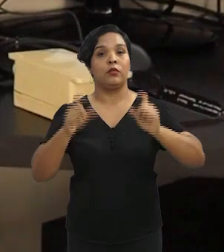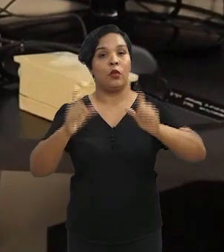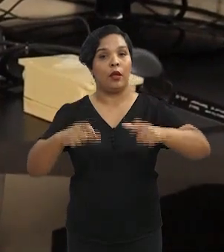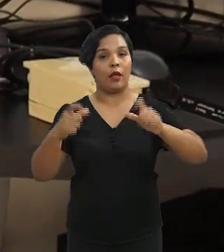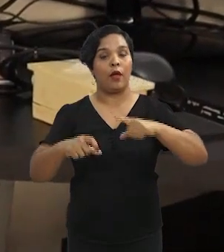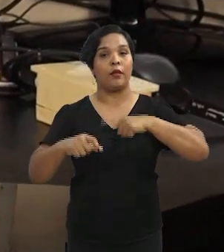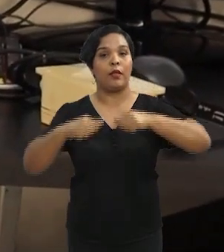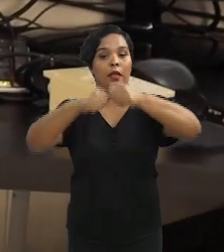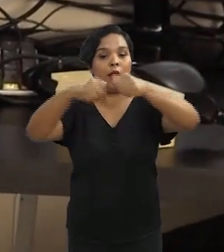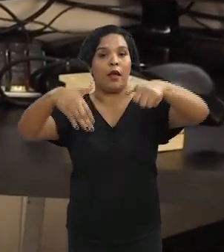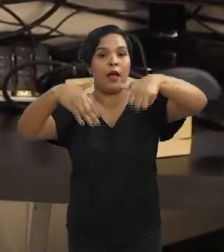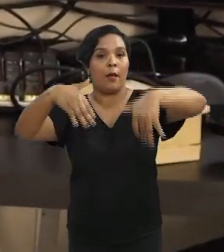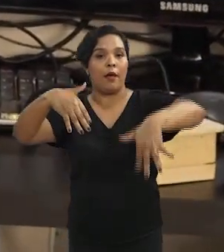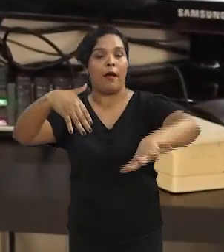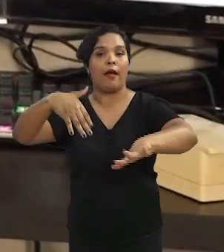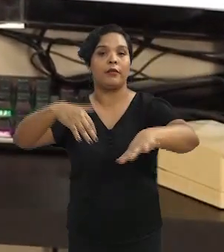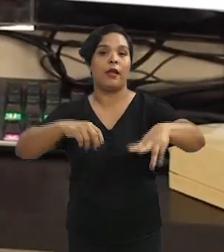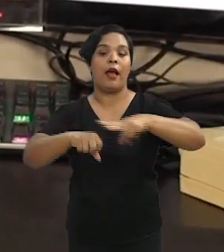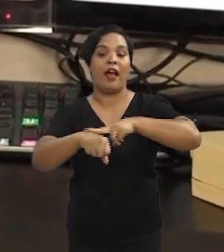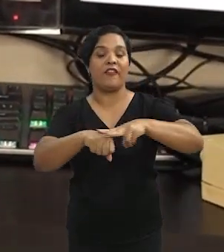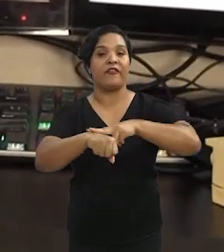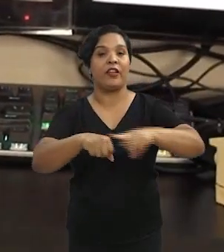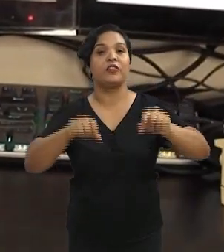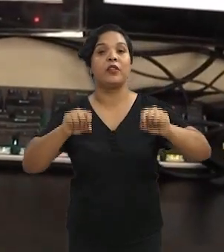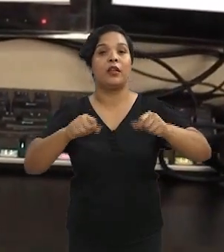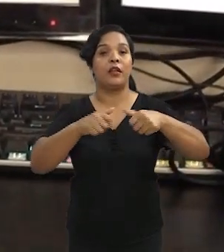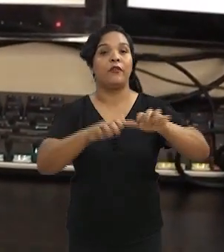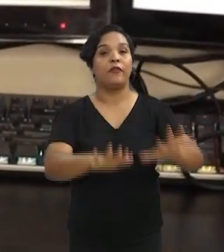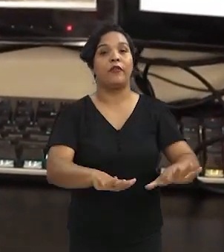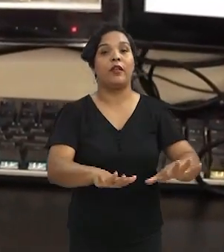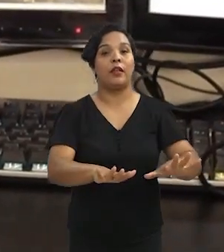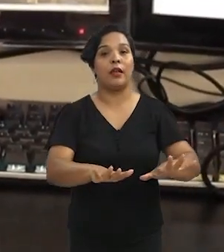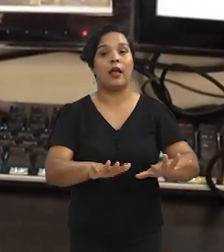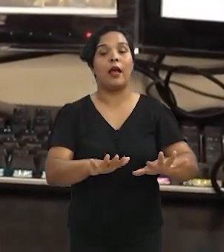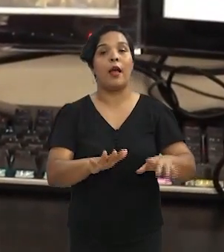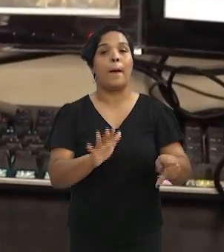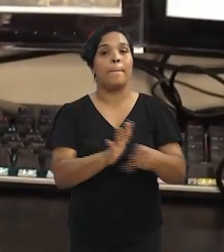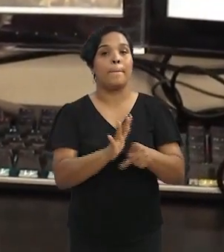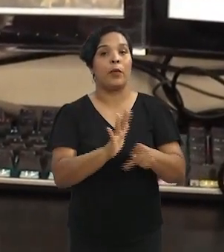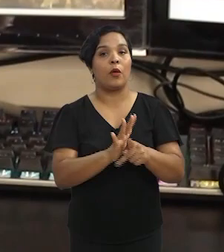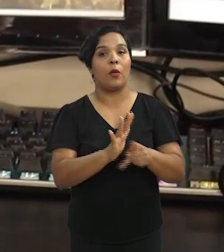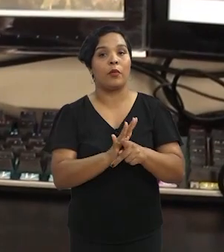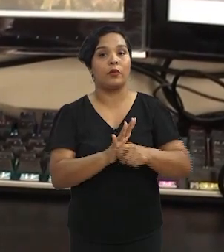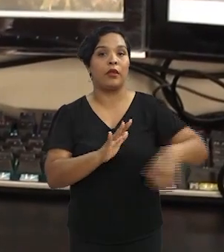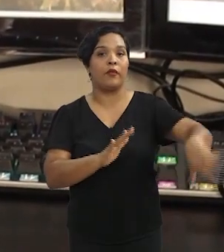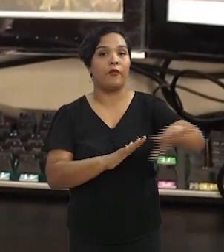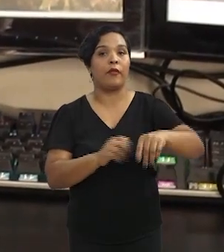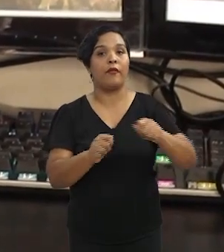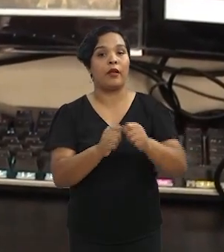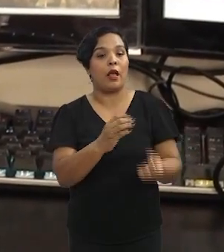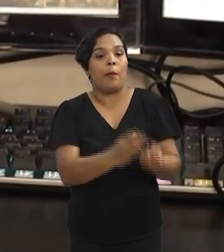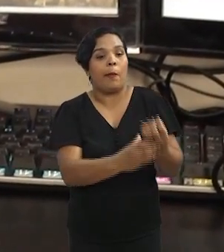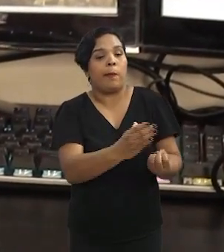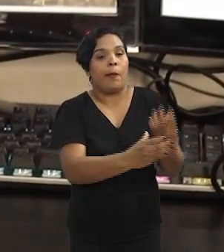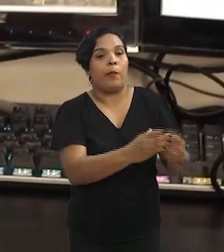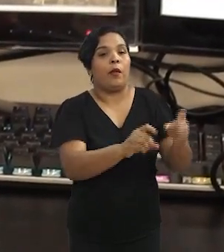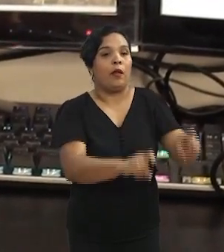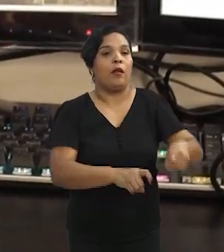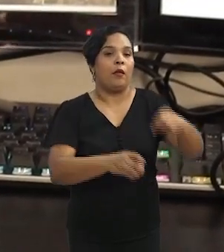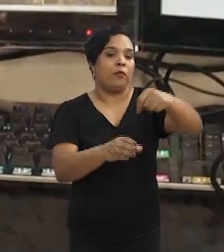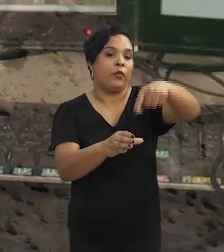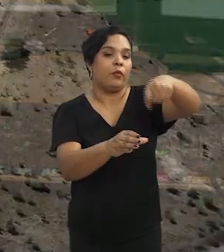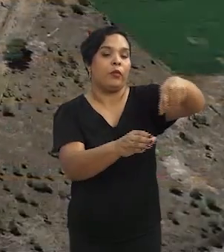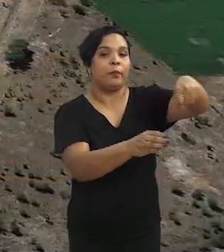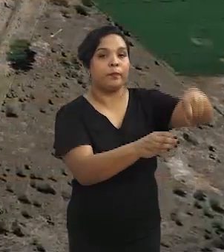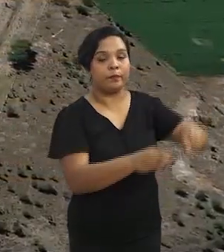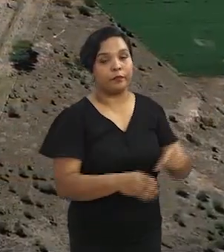Seraíma, onde temos a barragem, essa parte verdinha aqui, onde fica as propriedades, né, os colonos fazem a produção